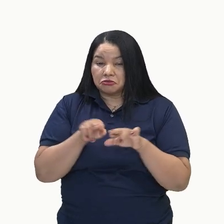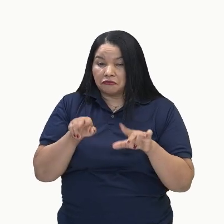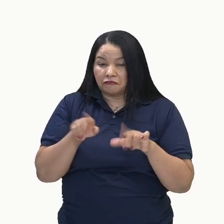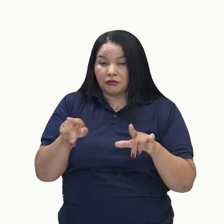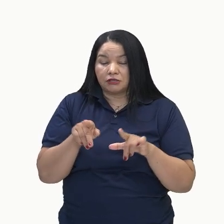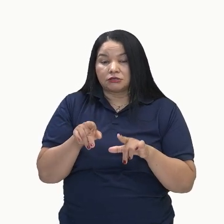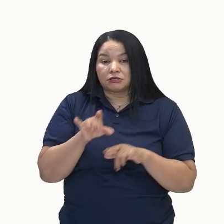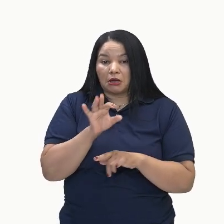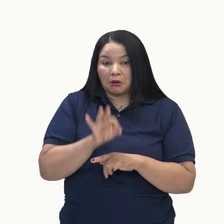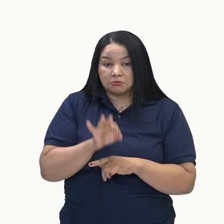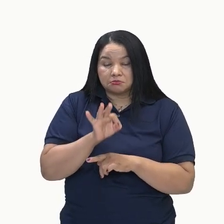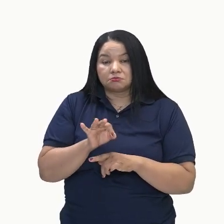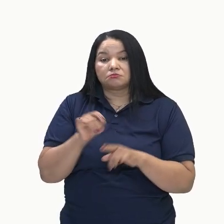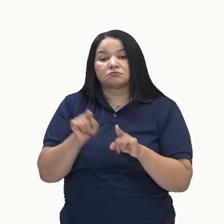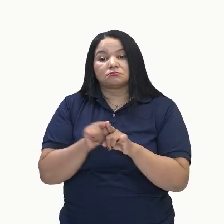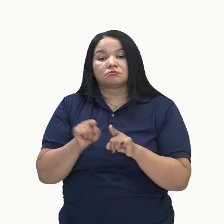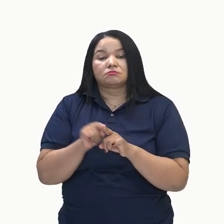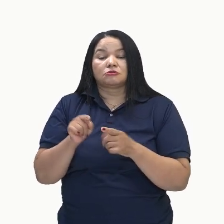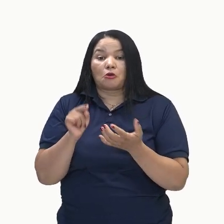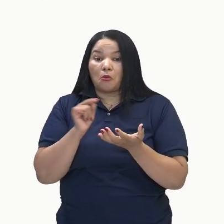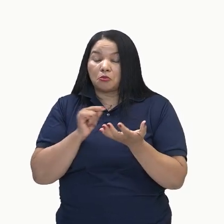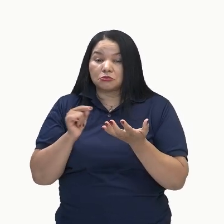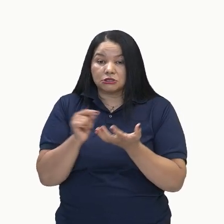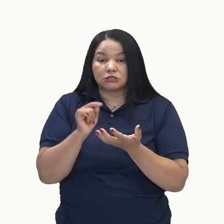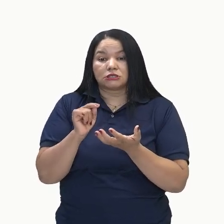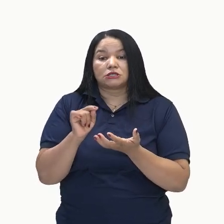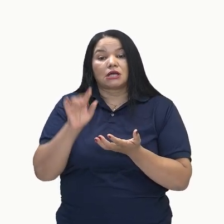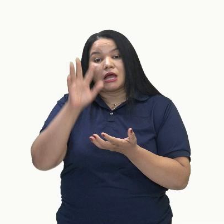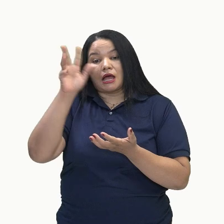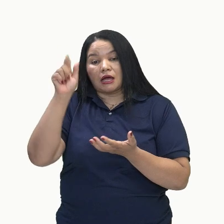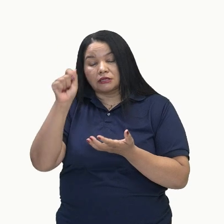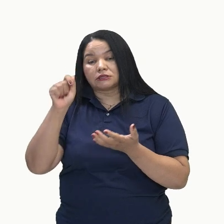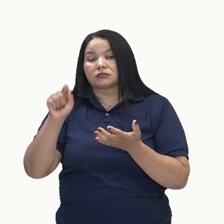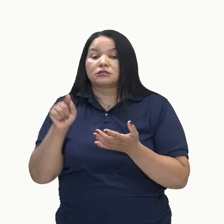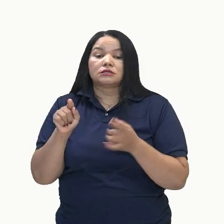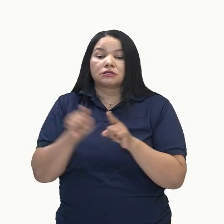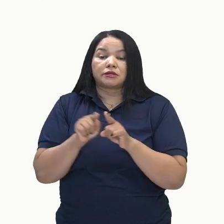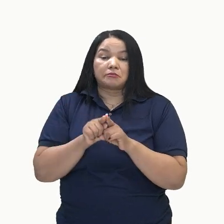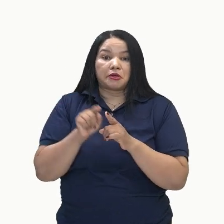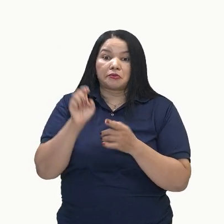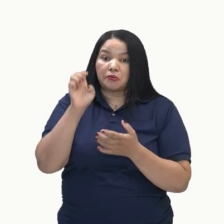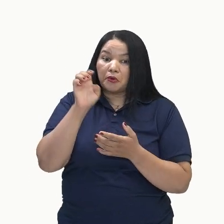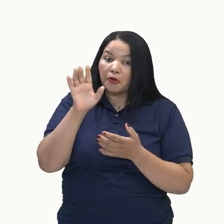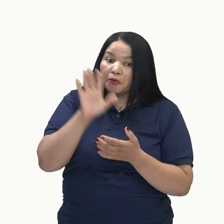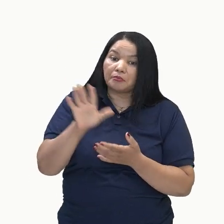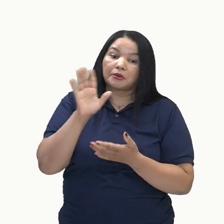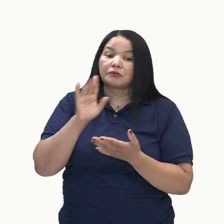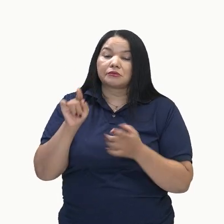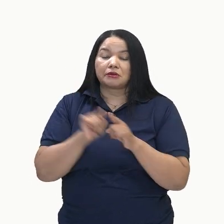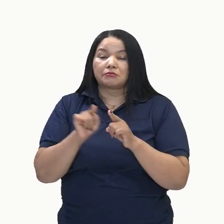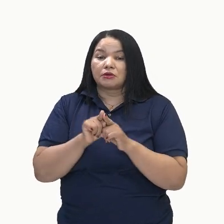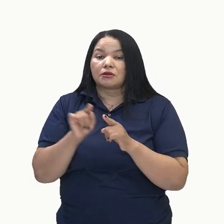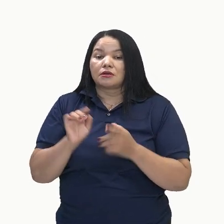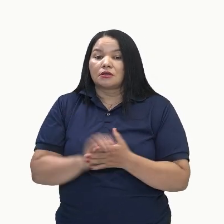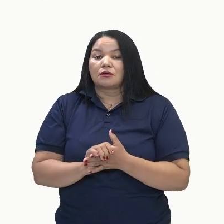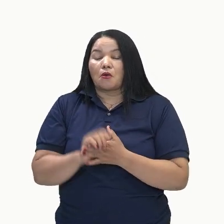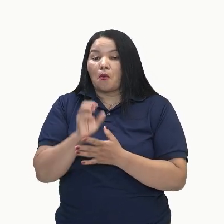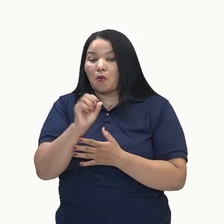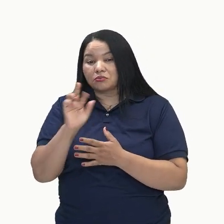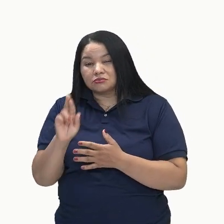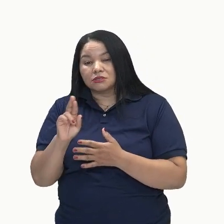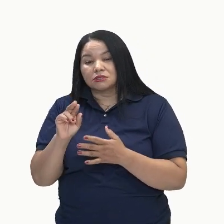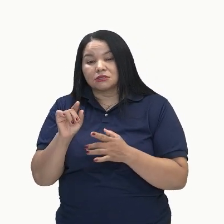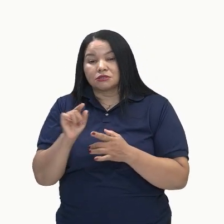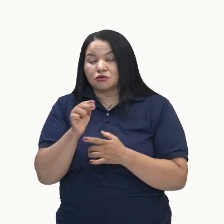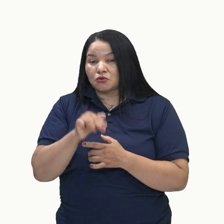continente asiático, o continente europeu e a parte aqui do Oriente Médio e também no norte da África.